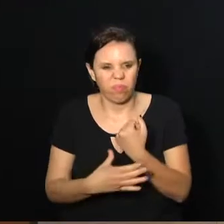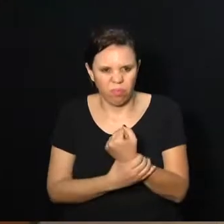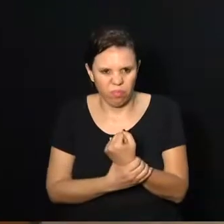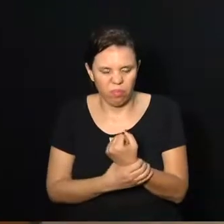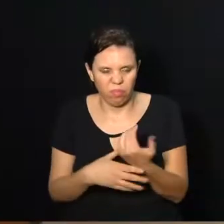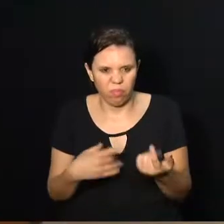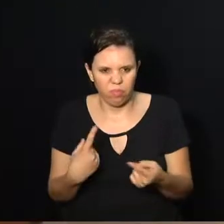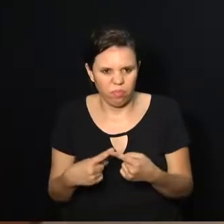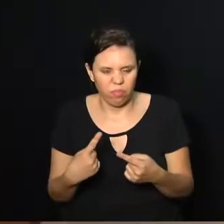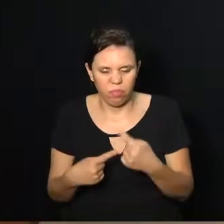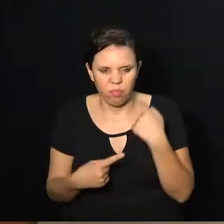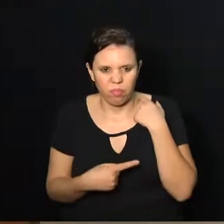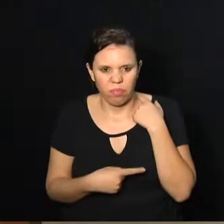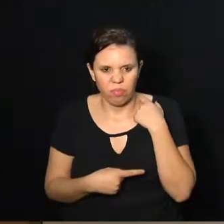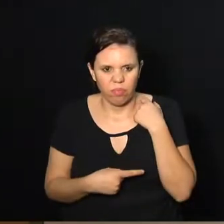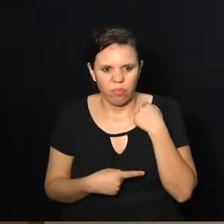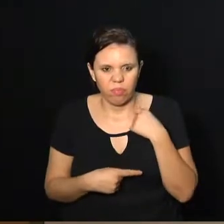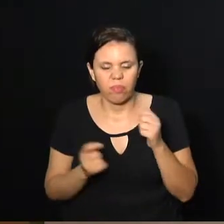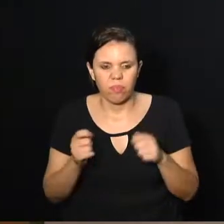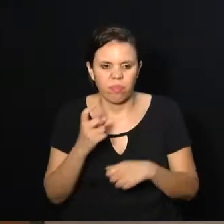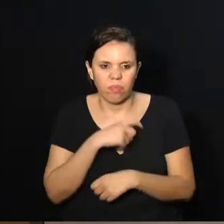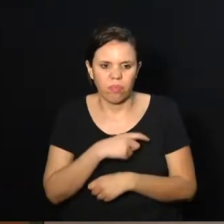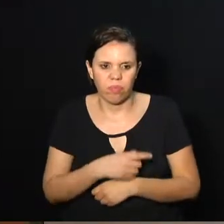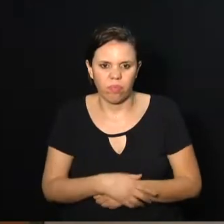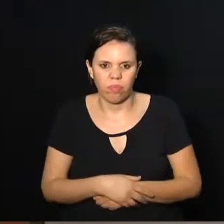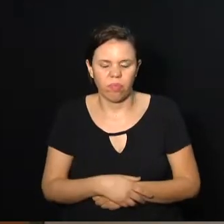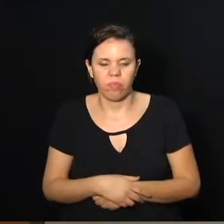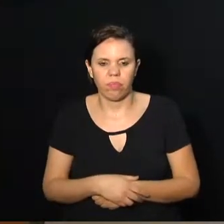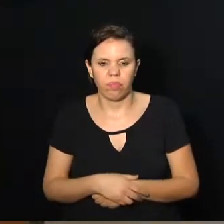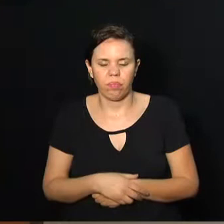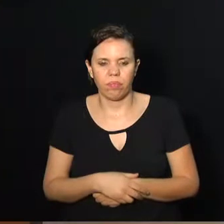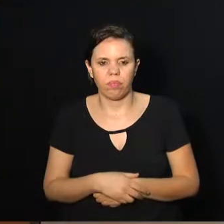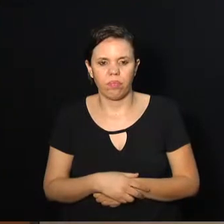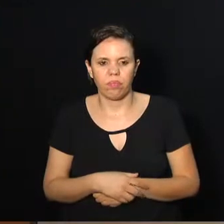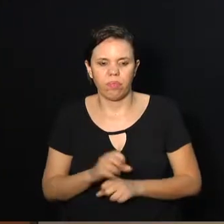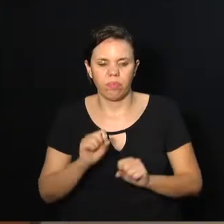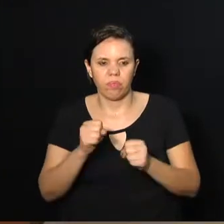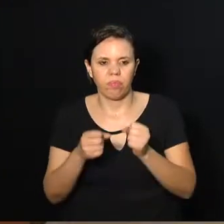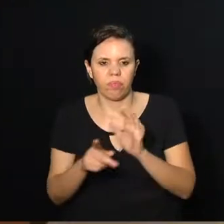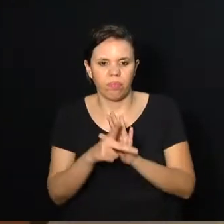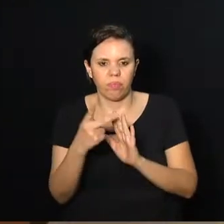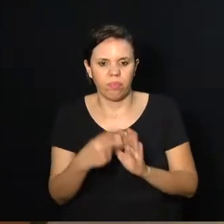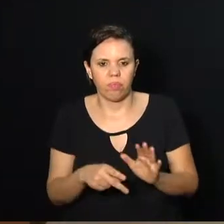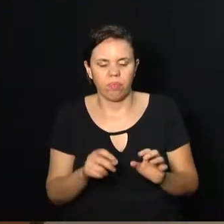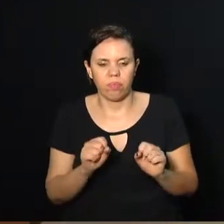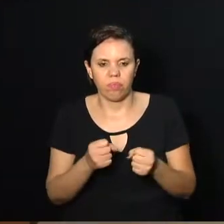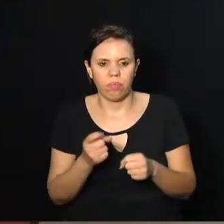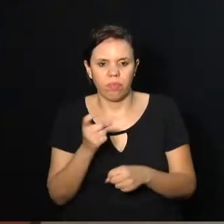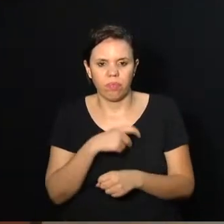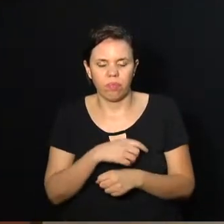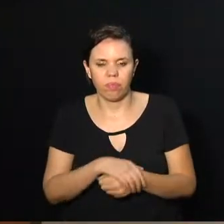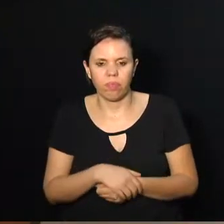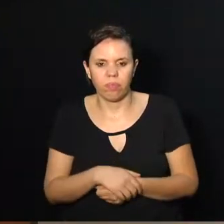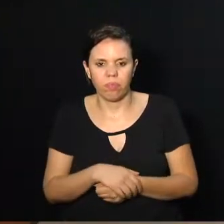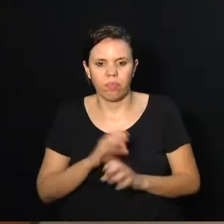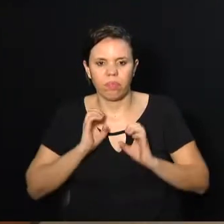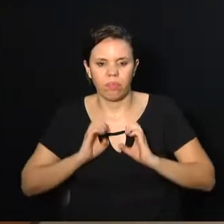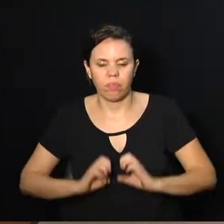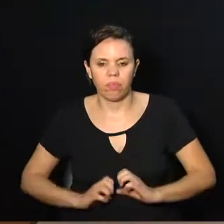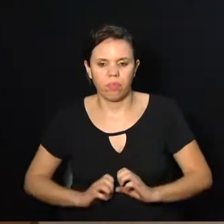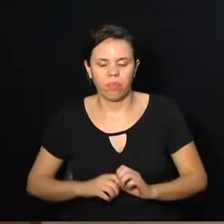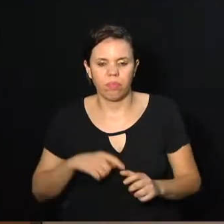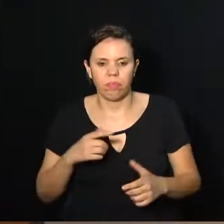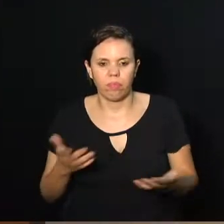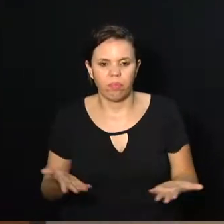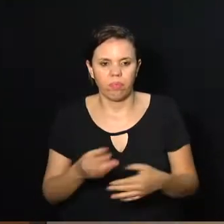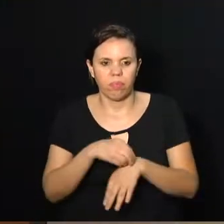Porque ela pode mentir, né? Para se defender, ela pode mentir. Mas eticamente a gente tem que trabalhar com o que ela